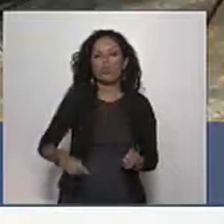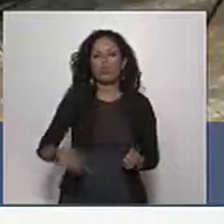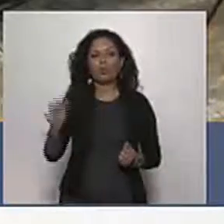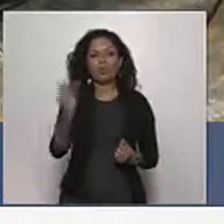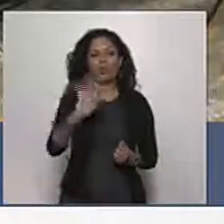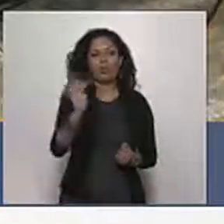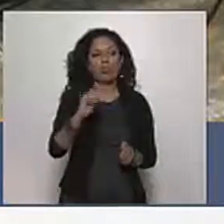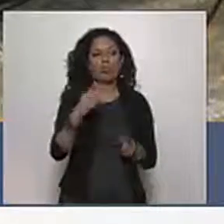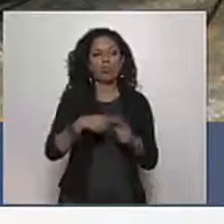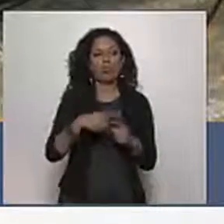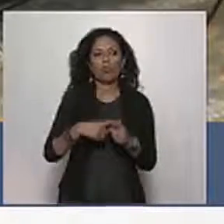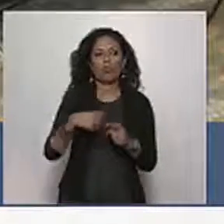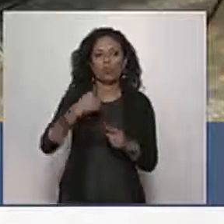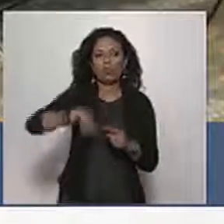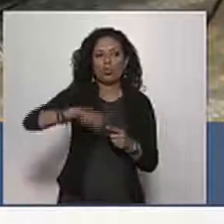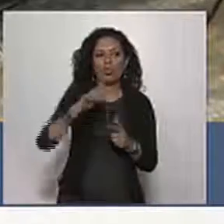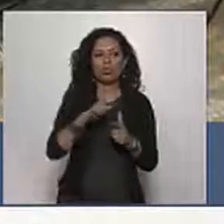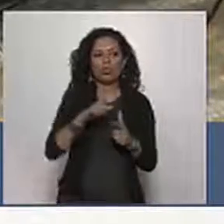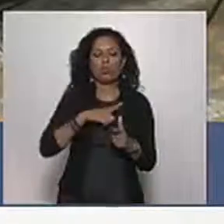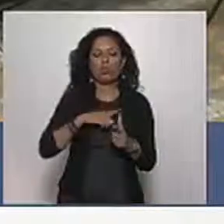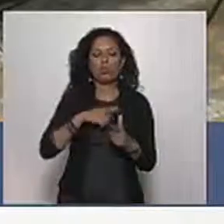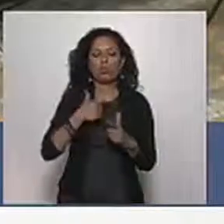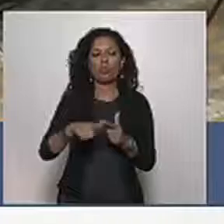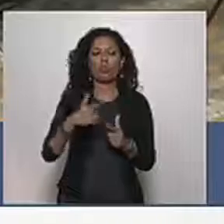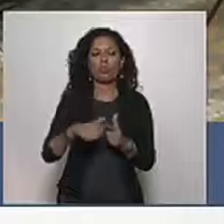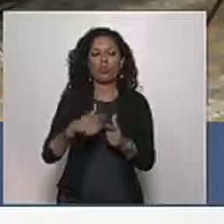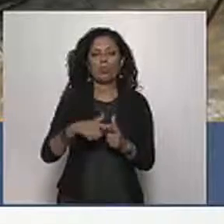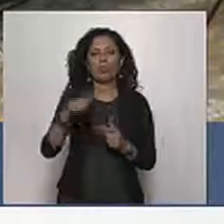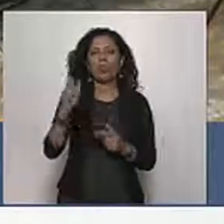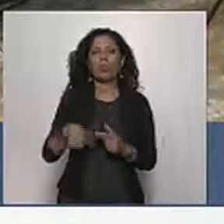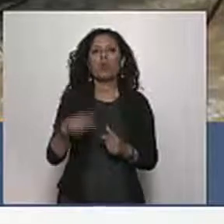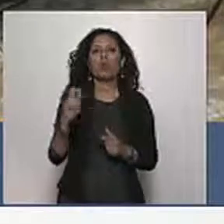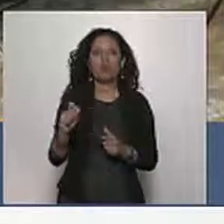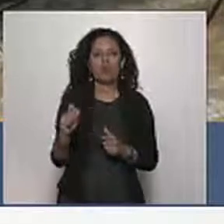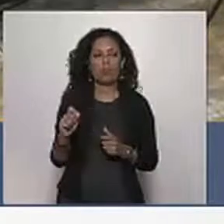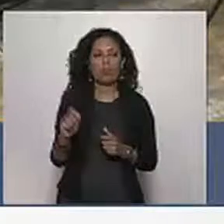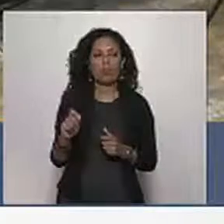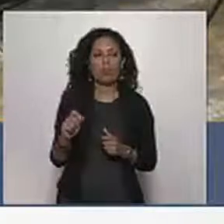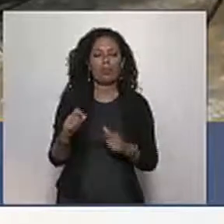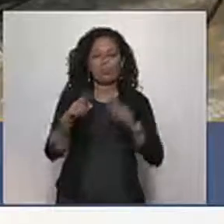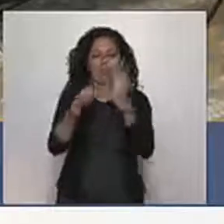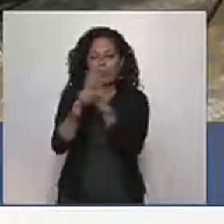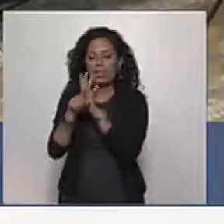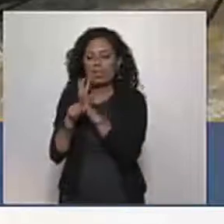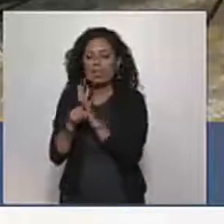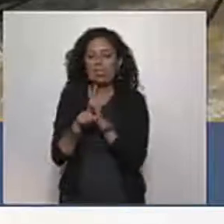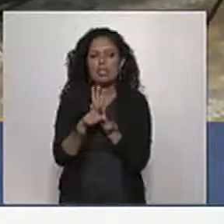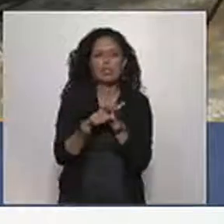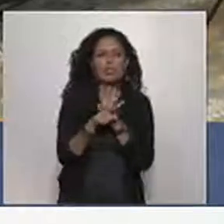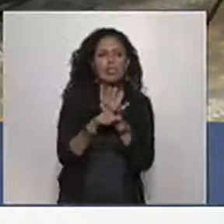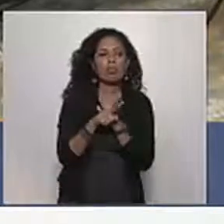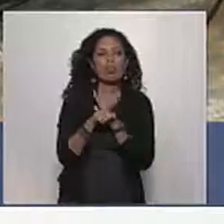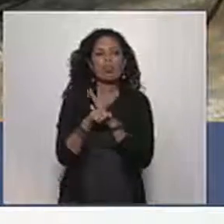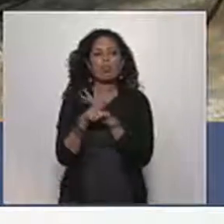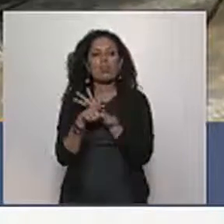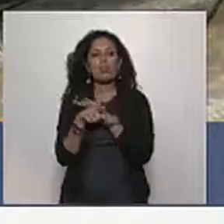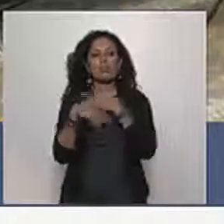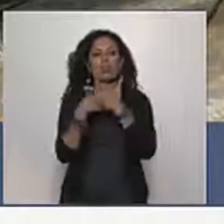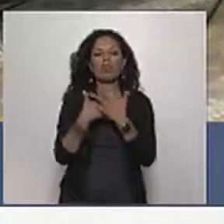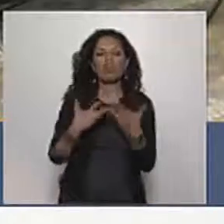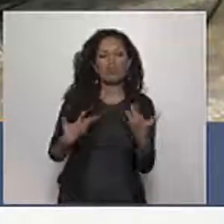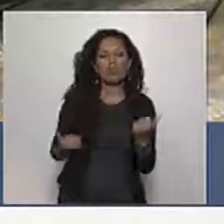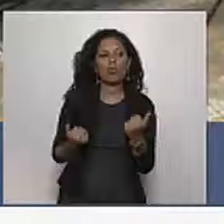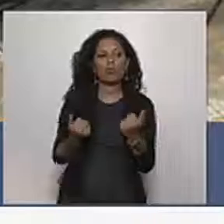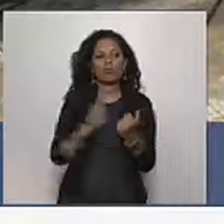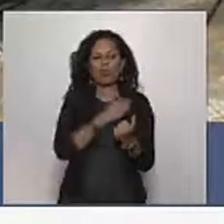tem um problema concreto, deputada Dani, que é o seguinte: é a investigação feita pelo Ministério Público